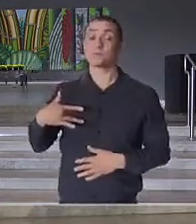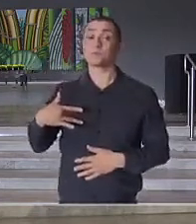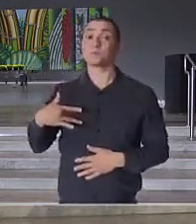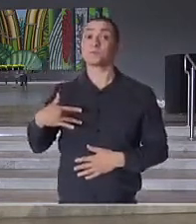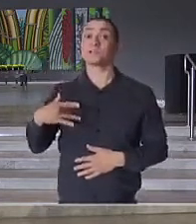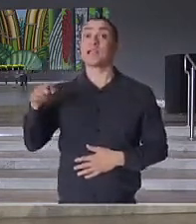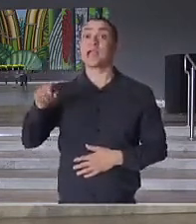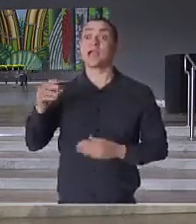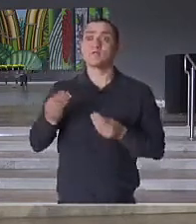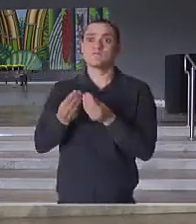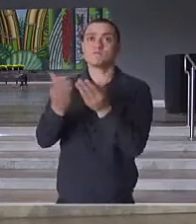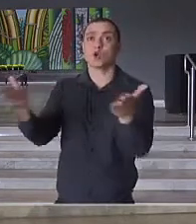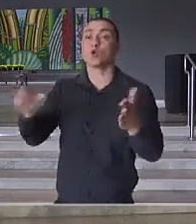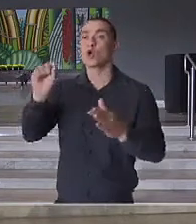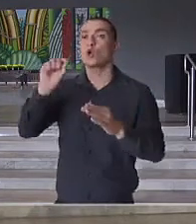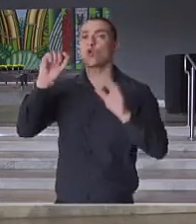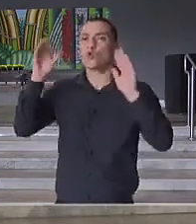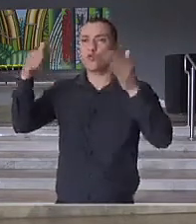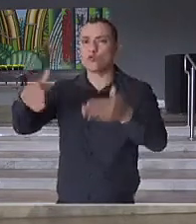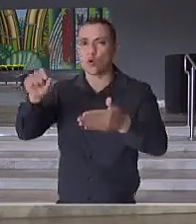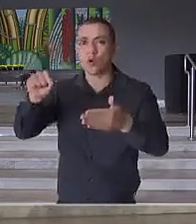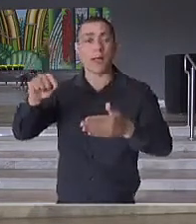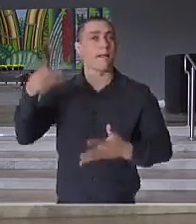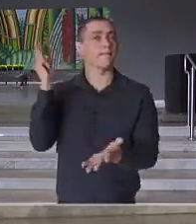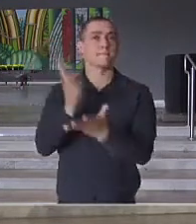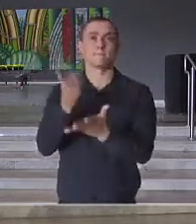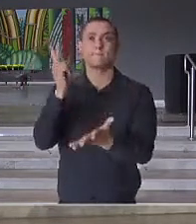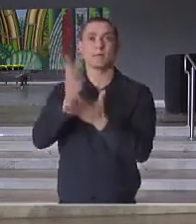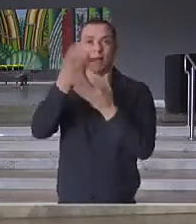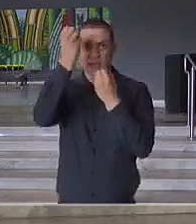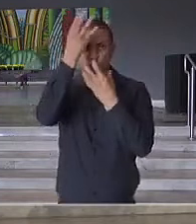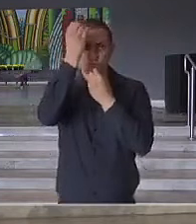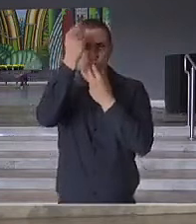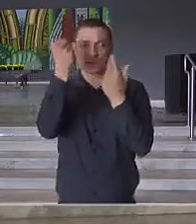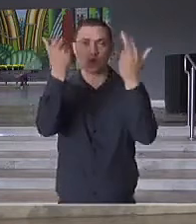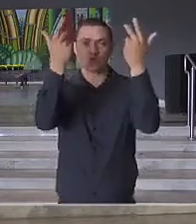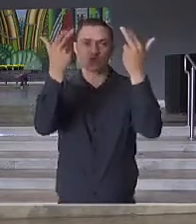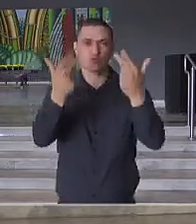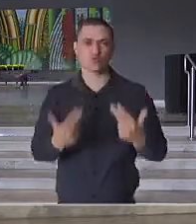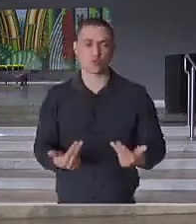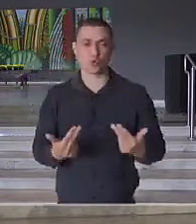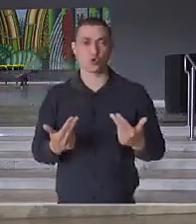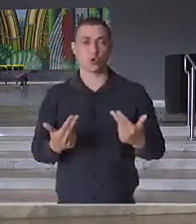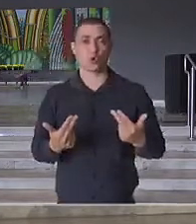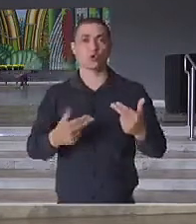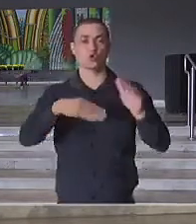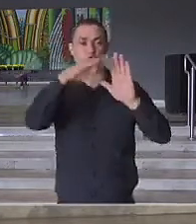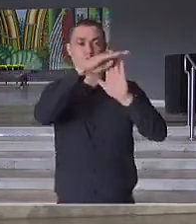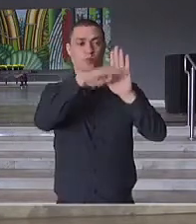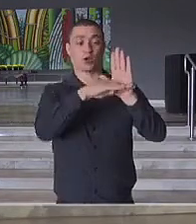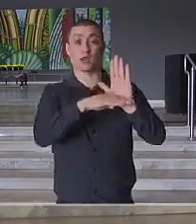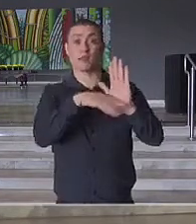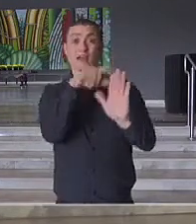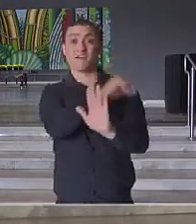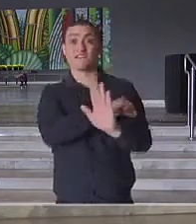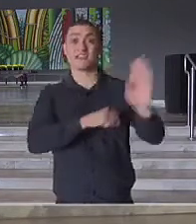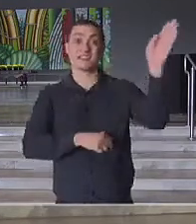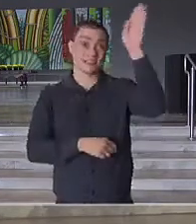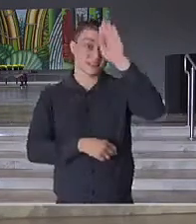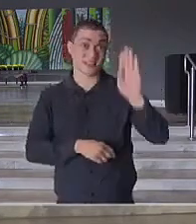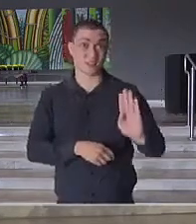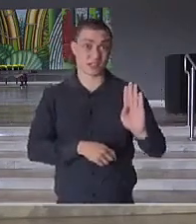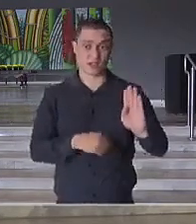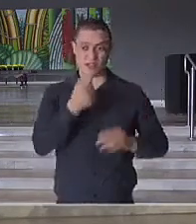se baseia exatamente nas mesmas informações do programa de vacinação da gripe